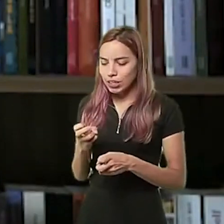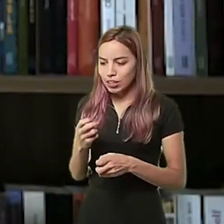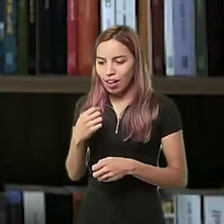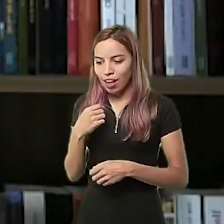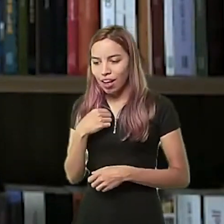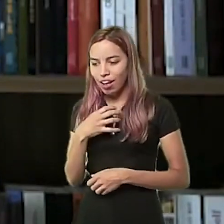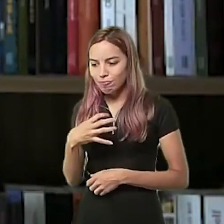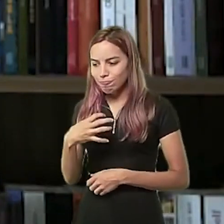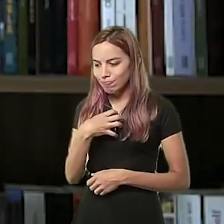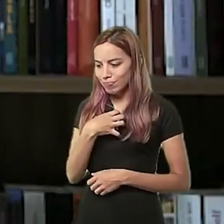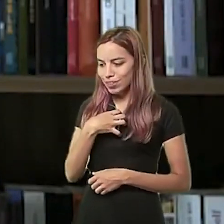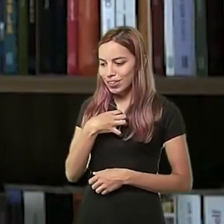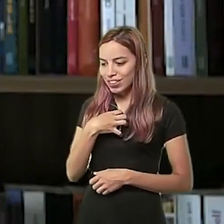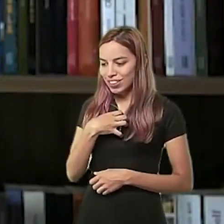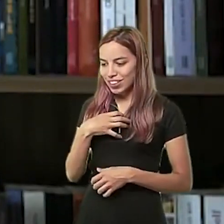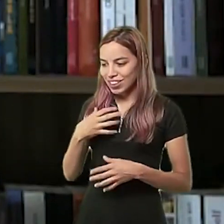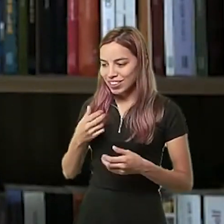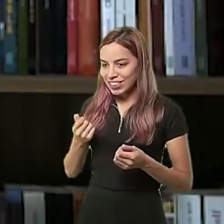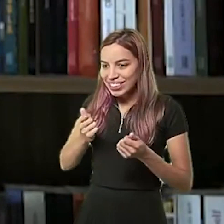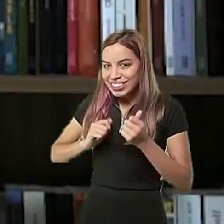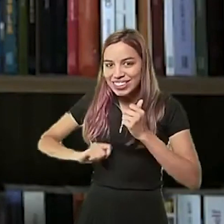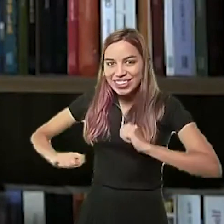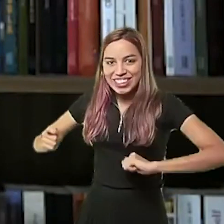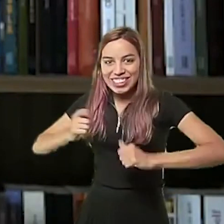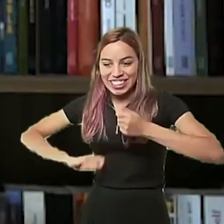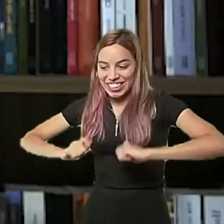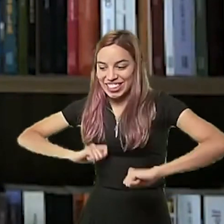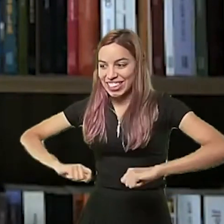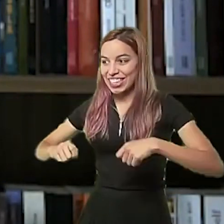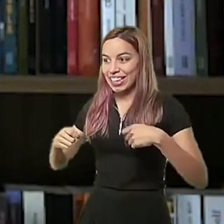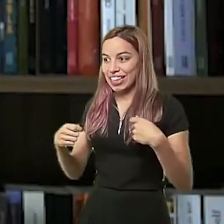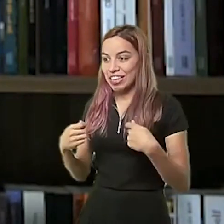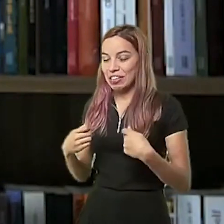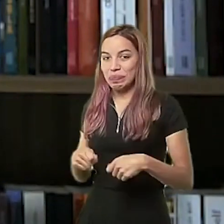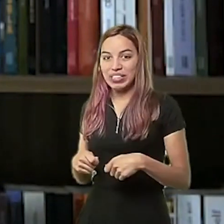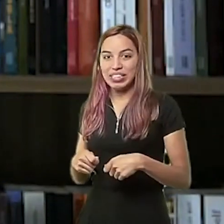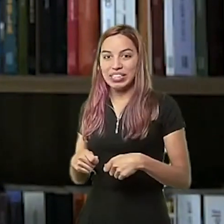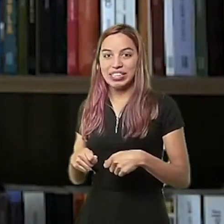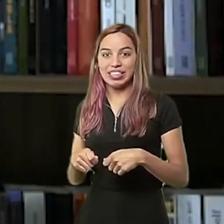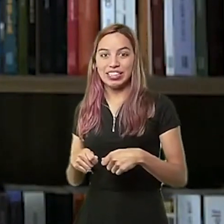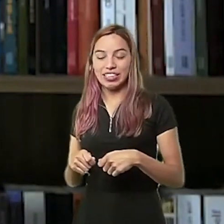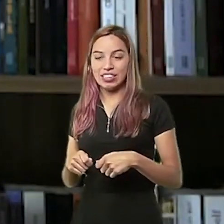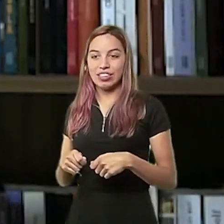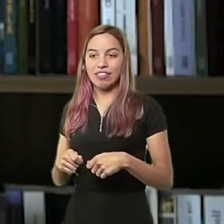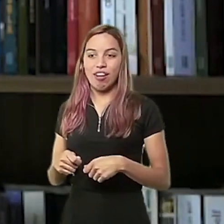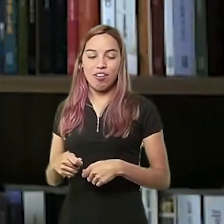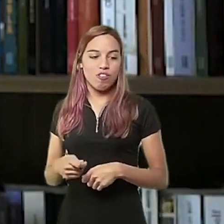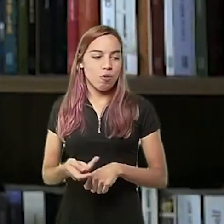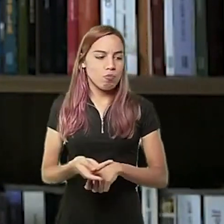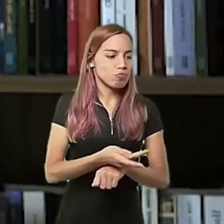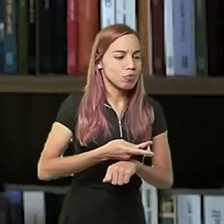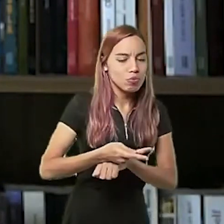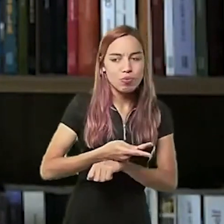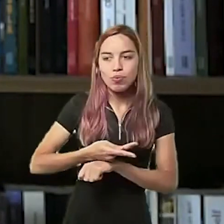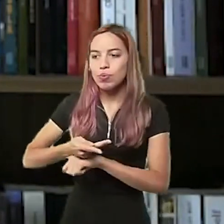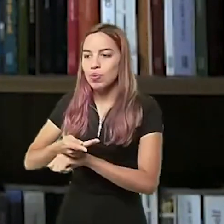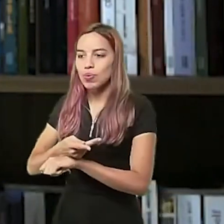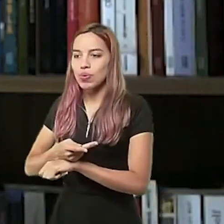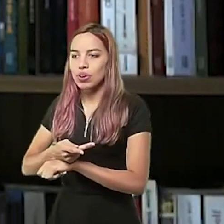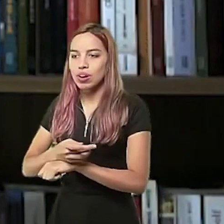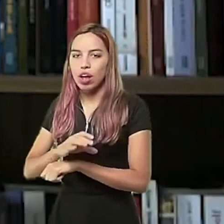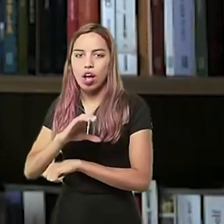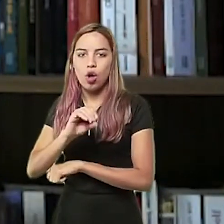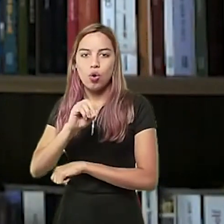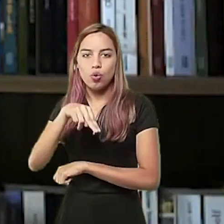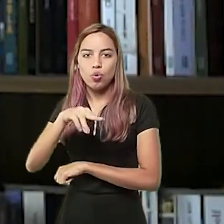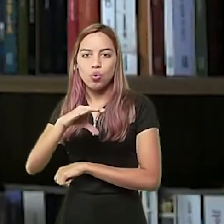que naquele momento eu fui procurar assim, o que tinha de concurso literário aberto e vi que estava aberta a